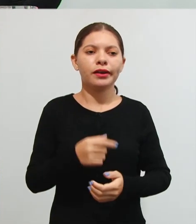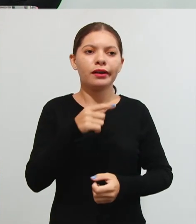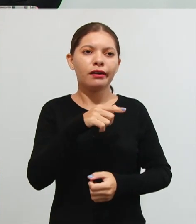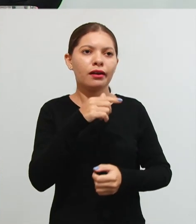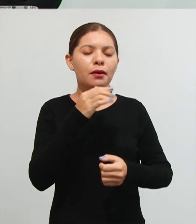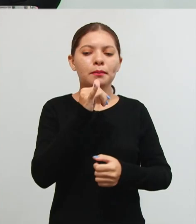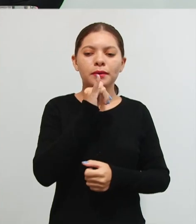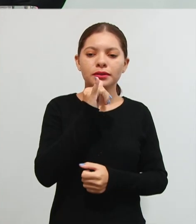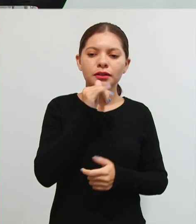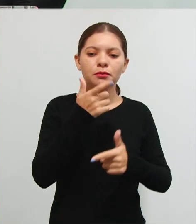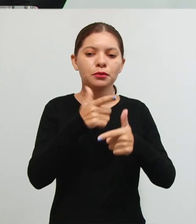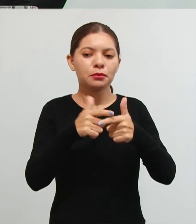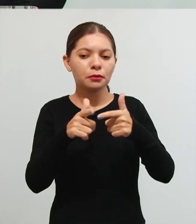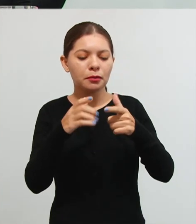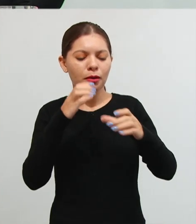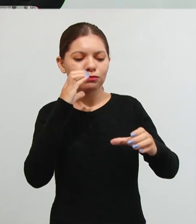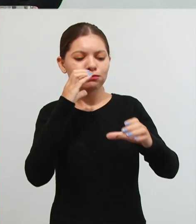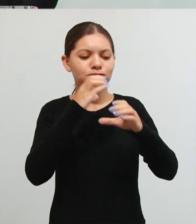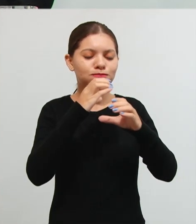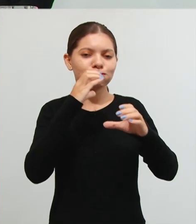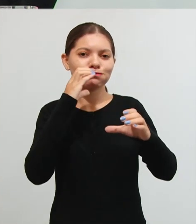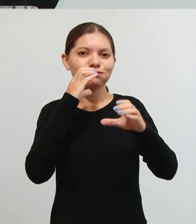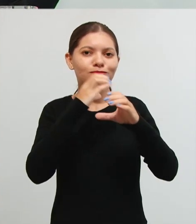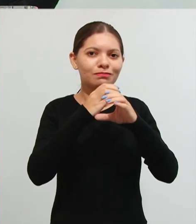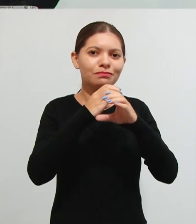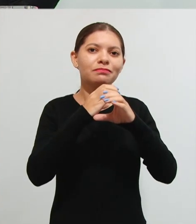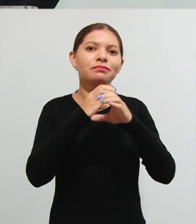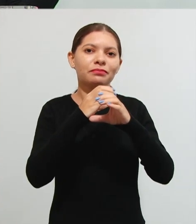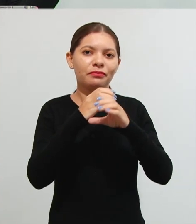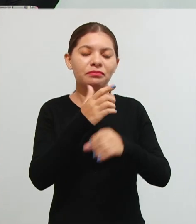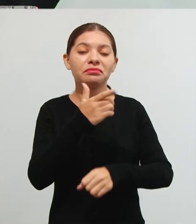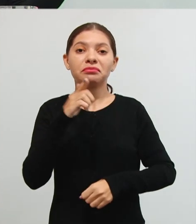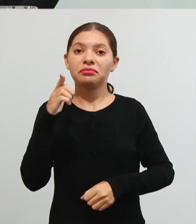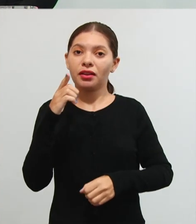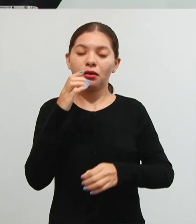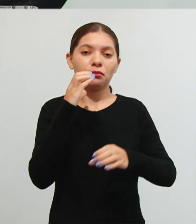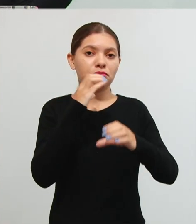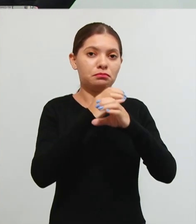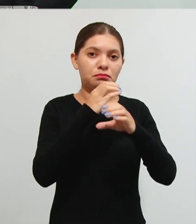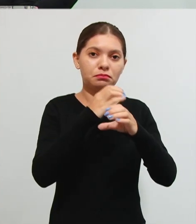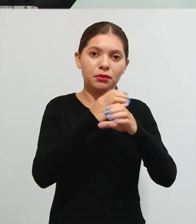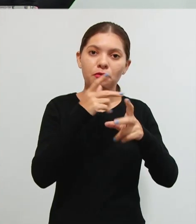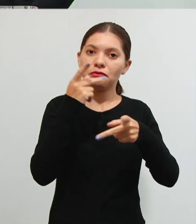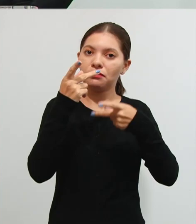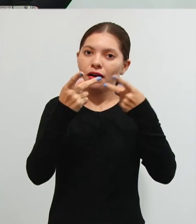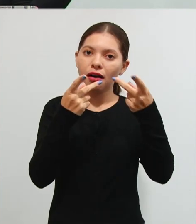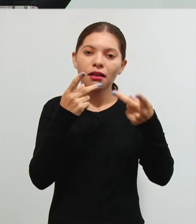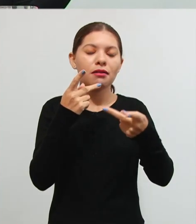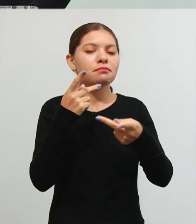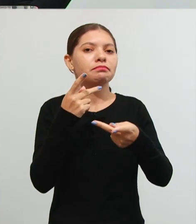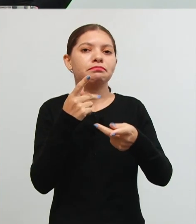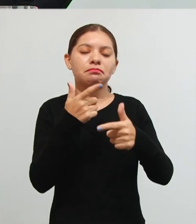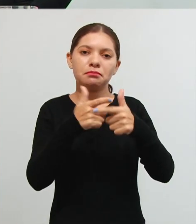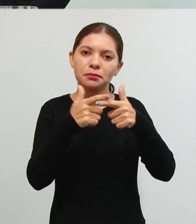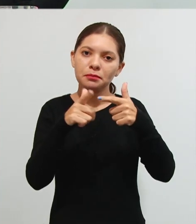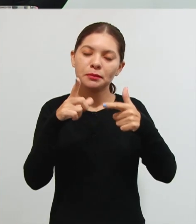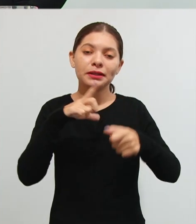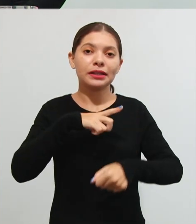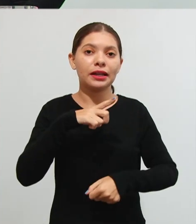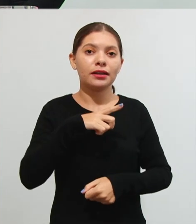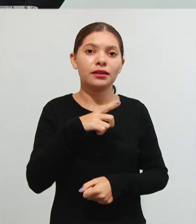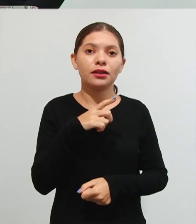na questão da fala, né? Não ter a comunicação, ter um problema na comunicação. Outra